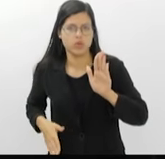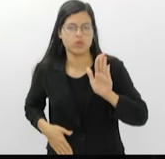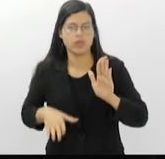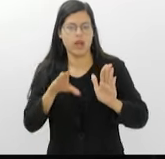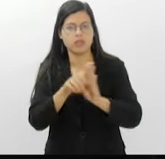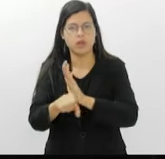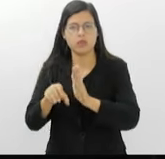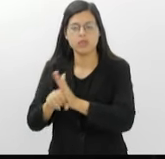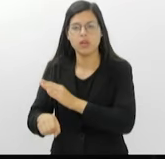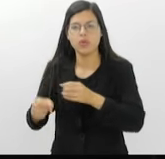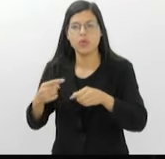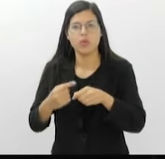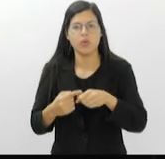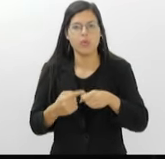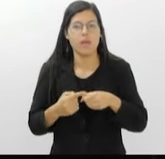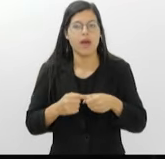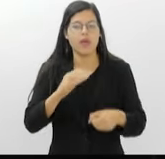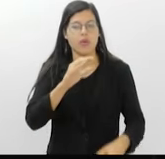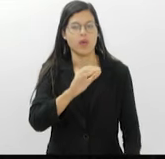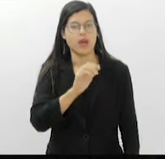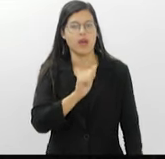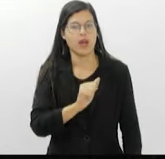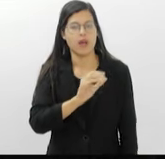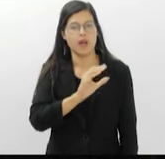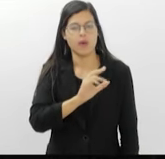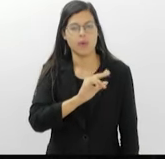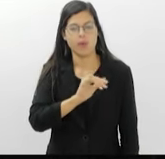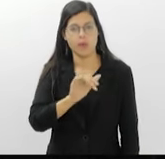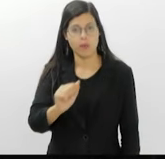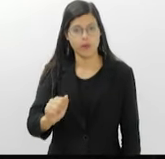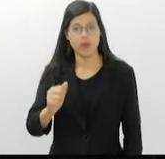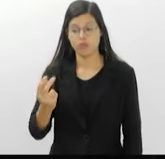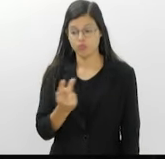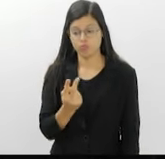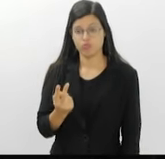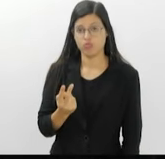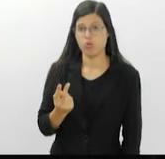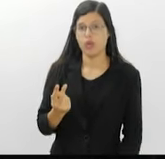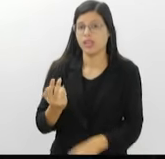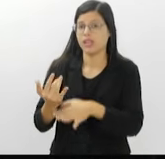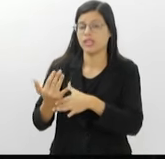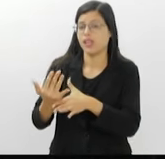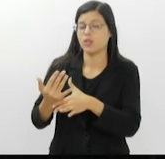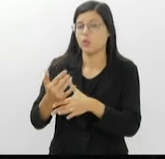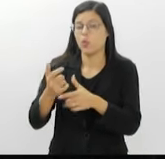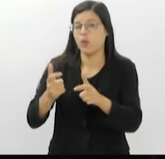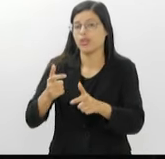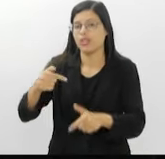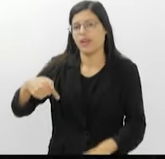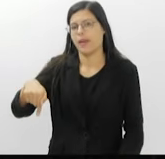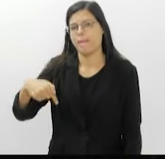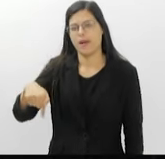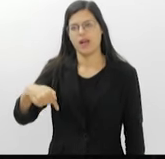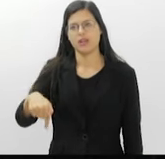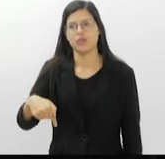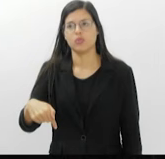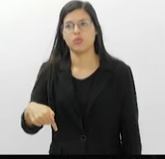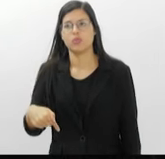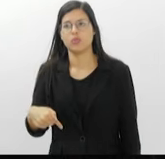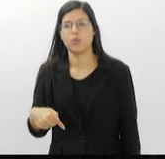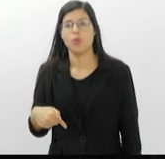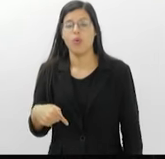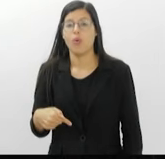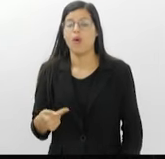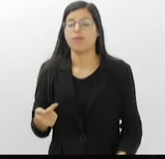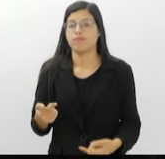dois elementos são de Queimados. Mês passado, um segurança, até que trabalha na nossa segurança,